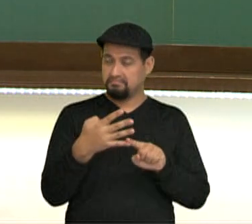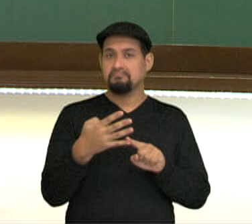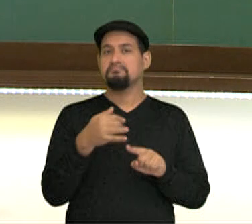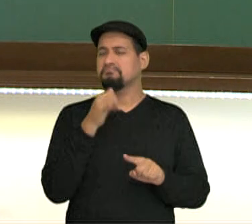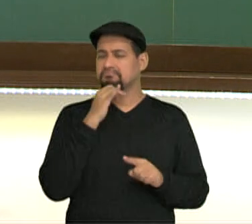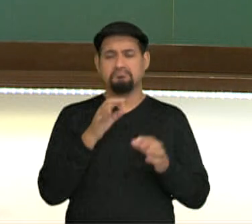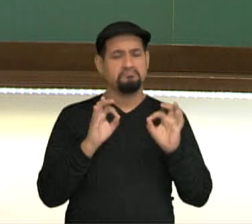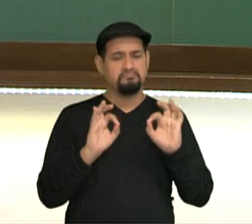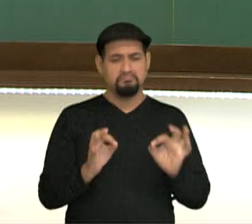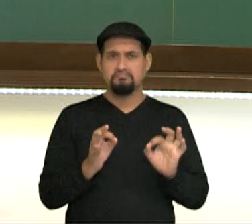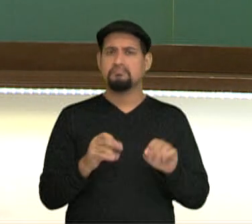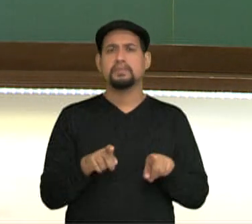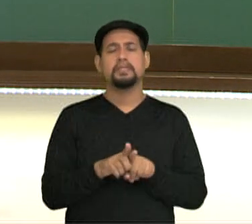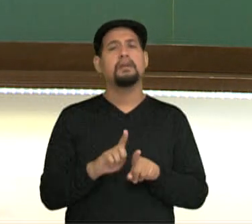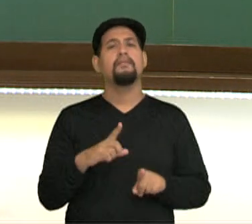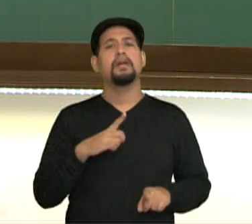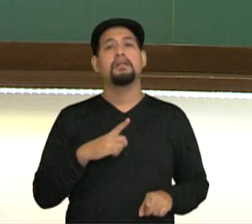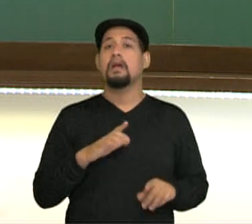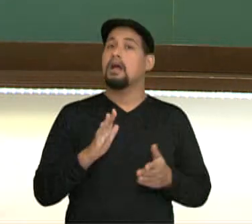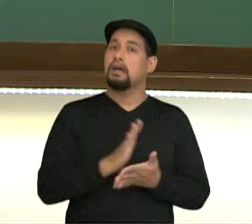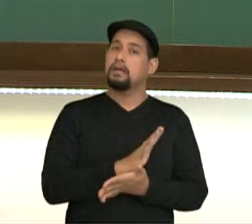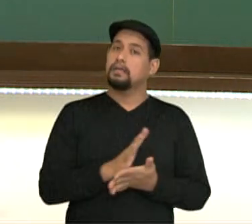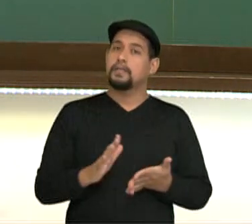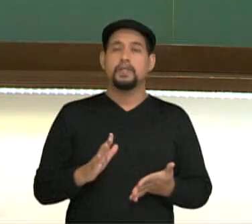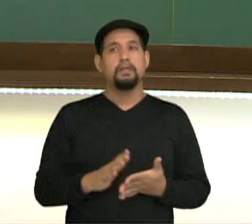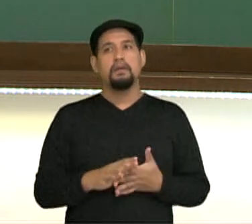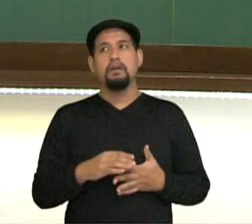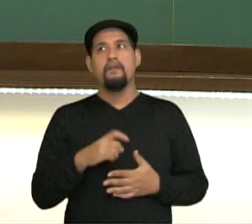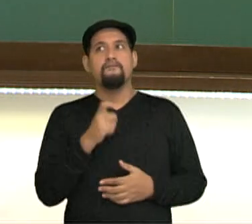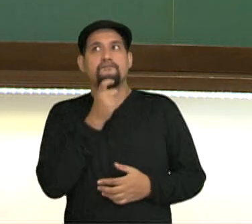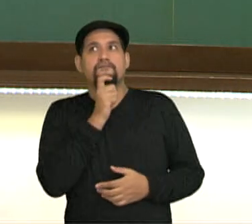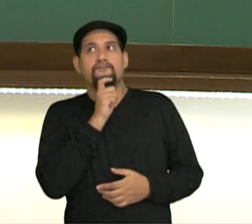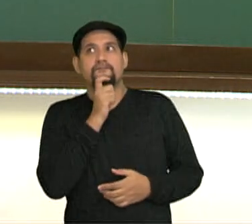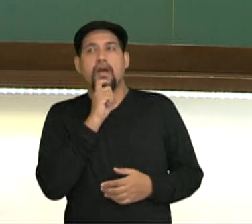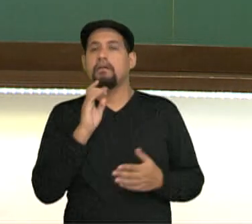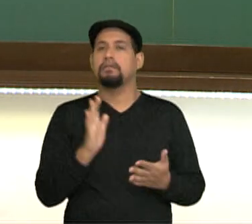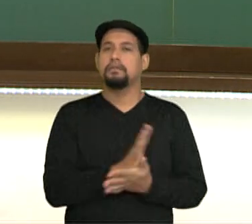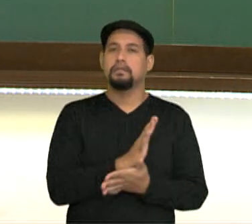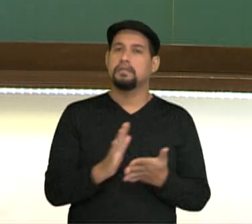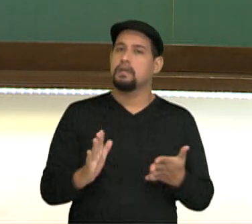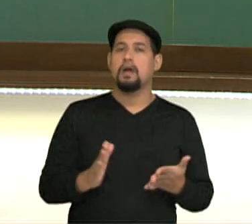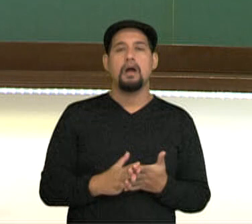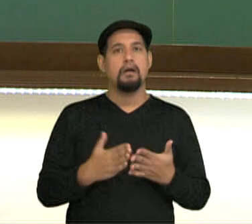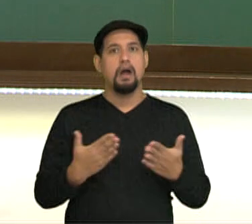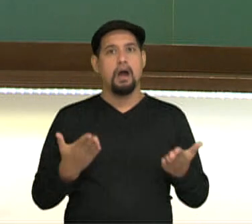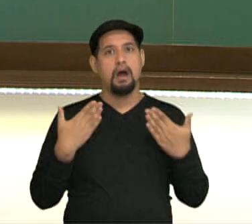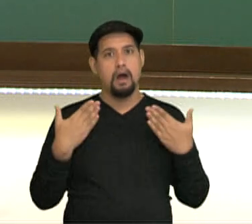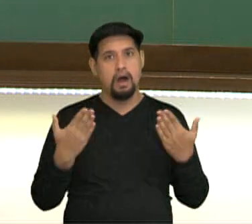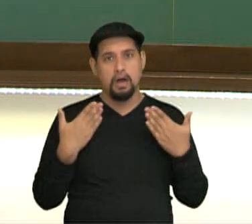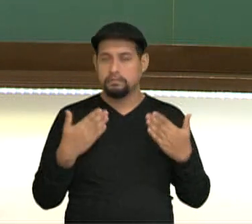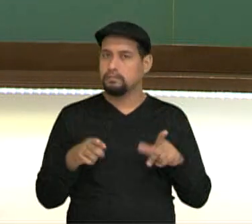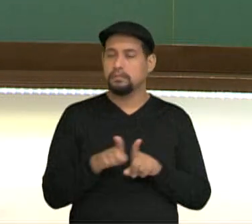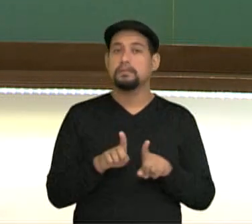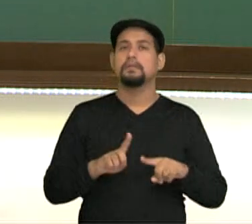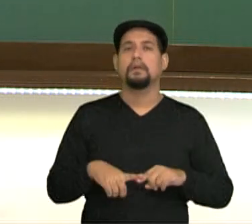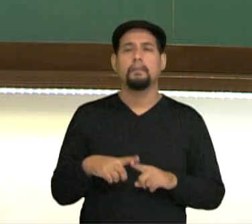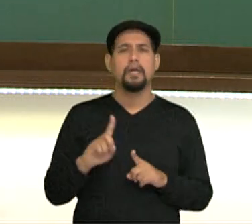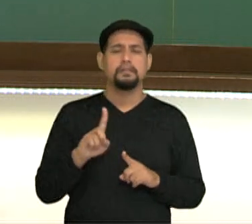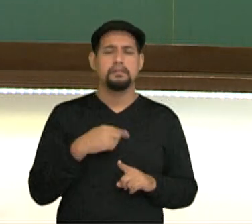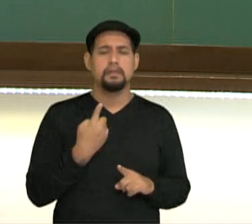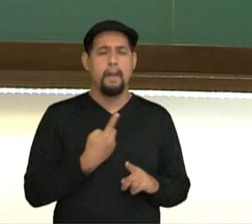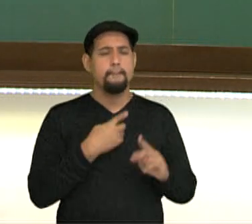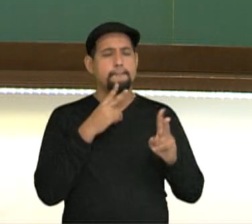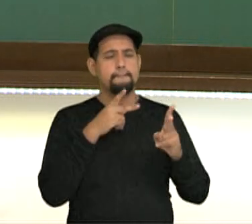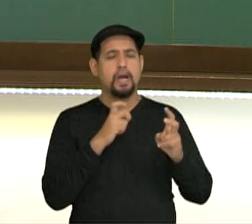bem definidas, nós vamos ter momentos com temperaturas mais baixas, momentos com temperaturas mais elevadas. E nós também vamos